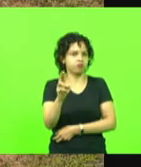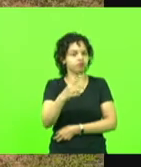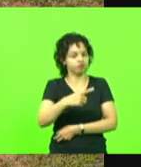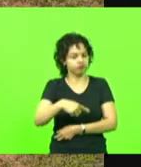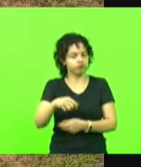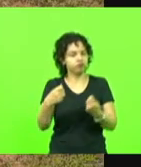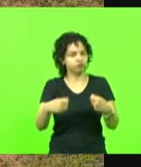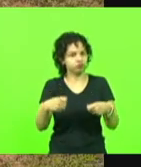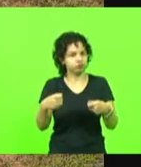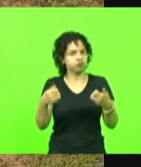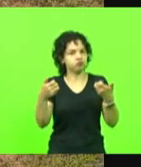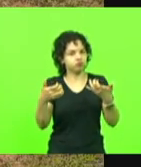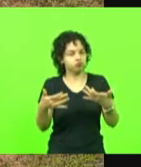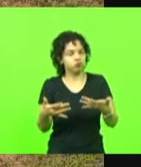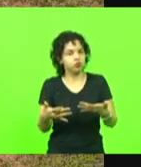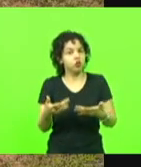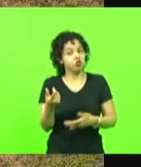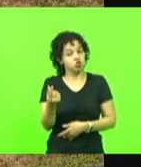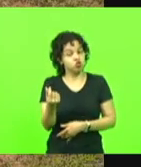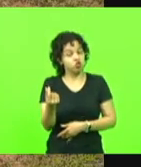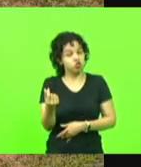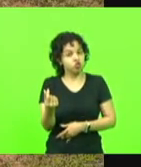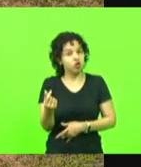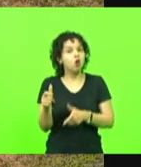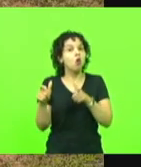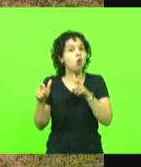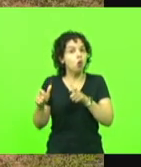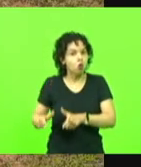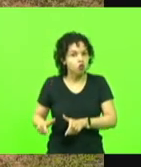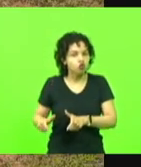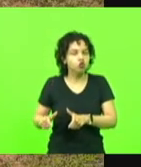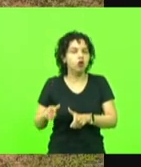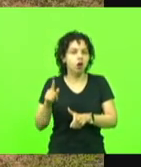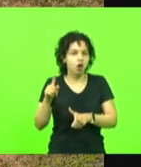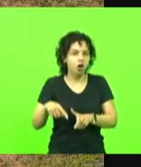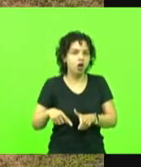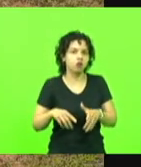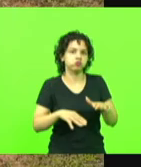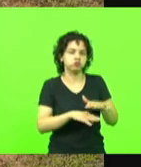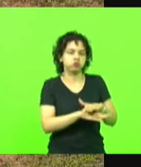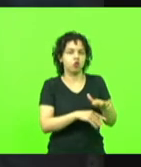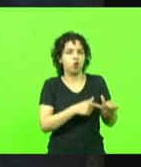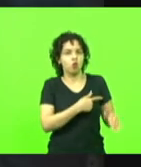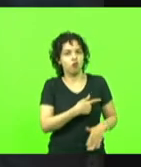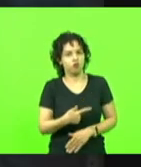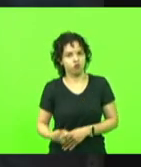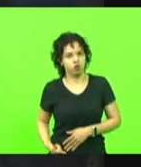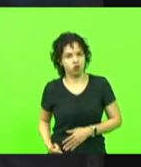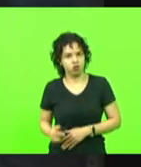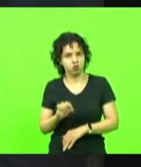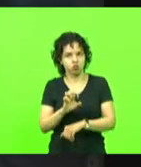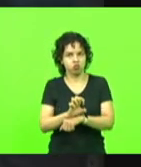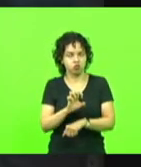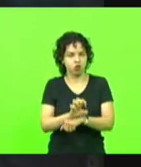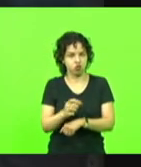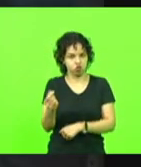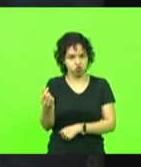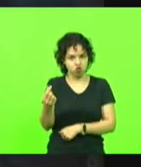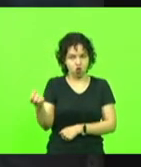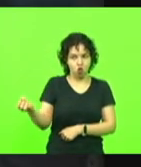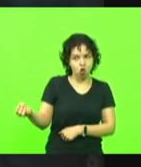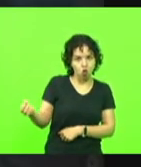são recursos oriundos do Tesouro do Estado. Né? Não tem dinheiro novo, não tem